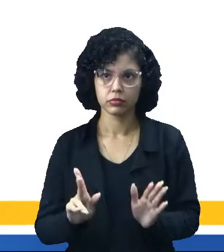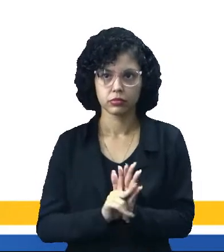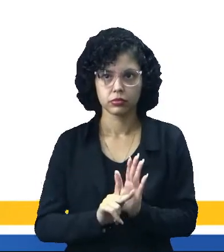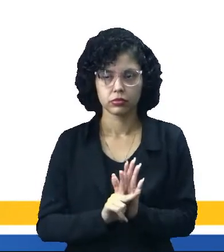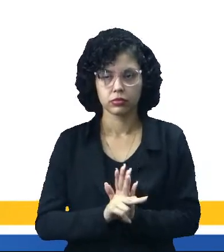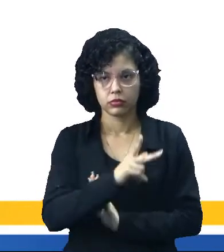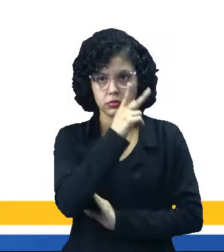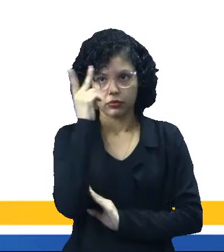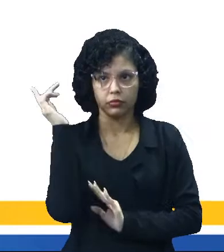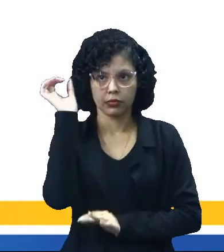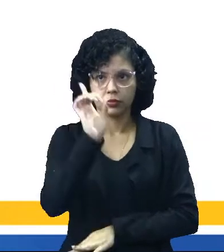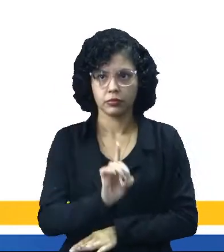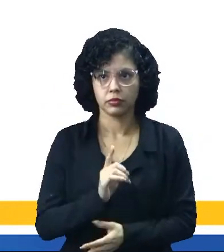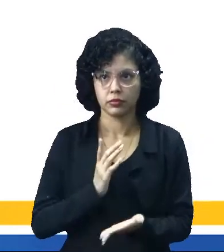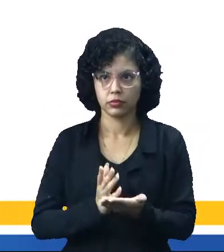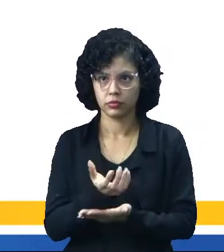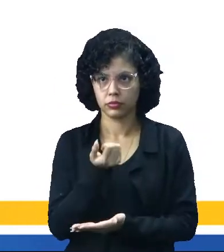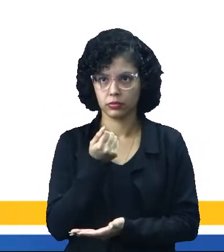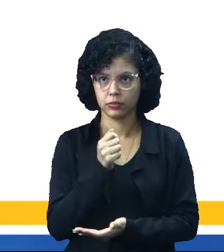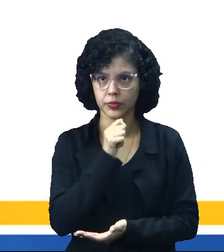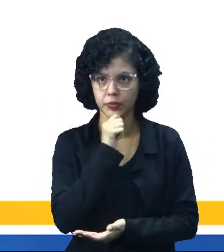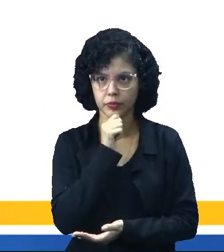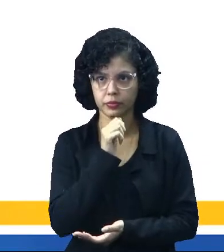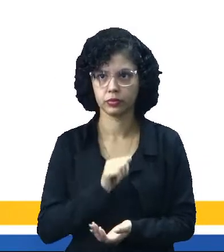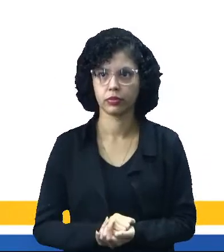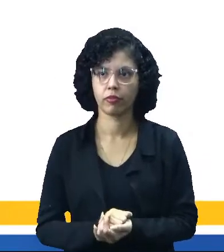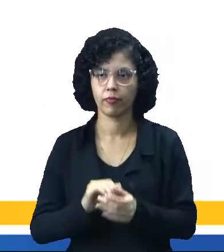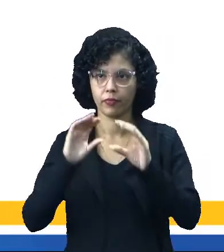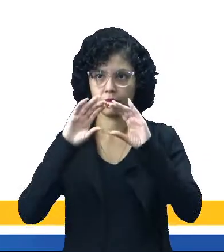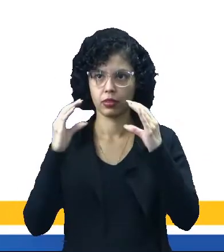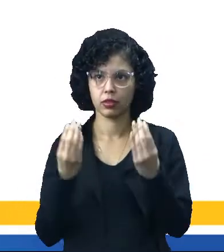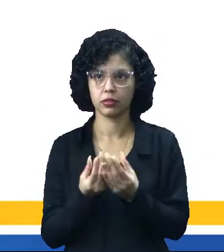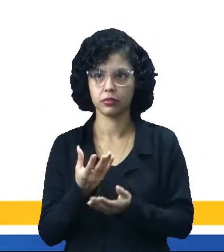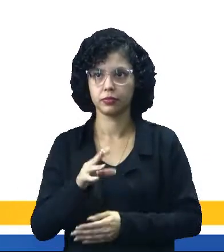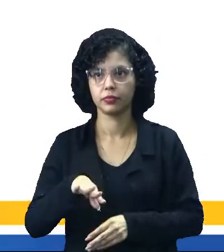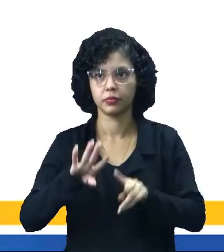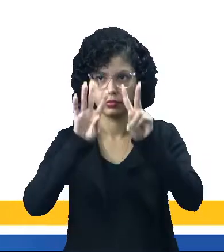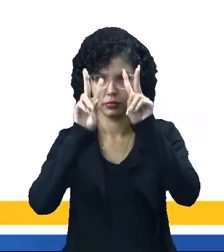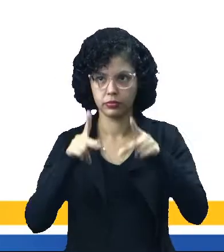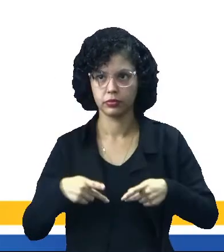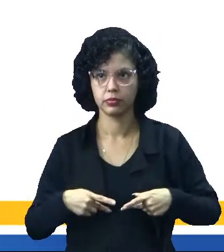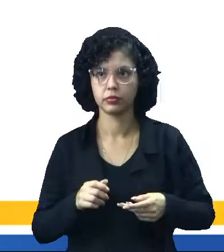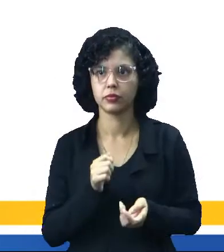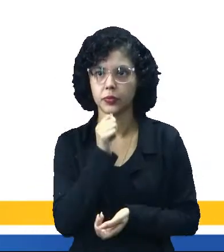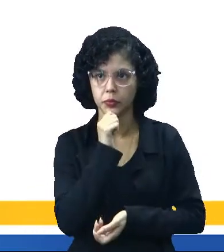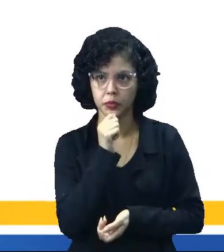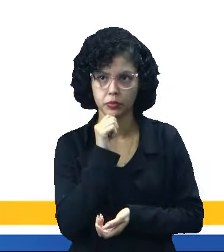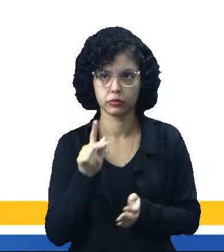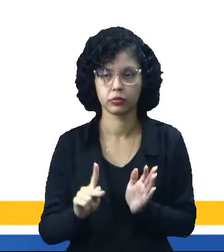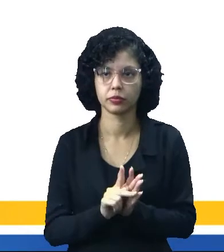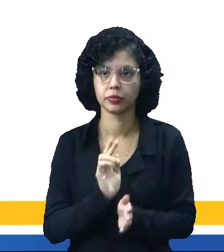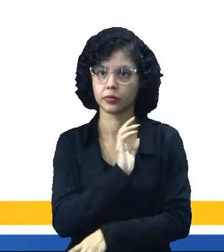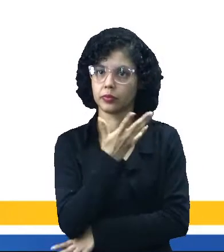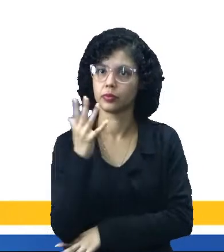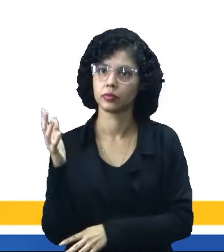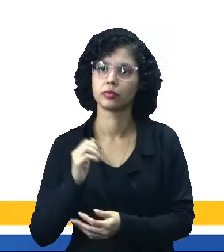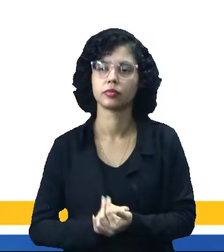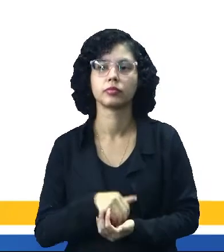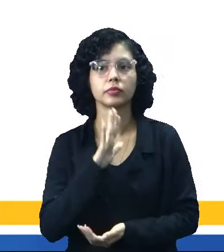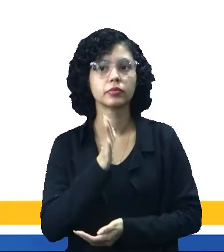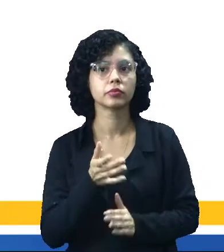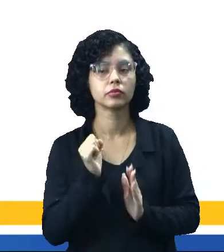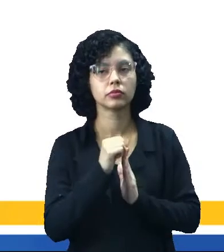Isso é, o direito de possuir bens foi concedido aos seres humanos pela própria natureza. Já no século XVIII, né, a